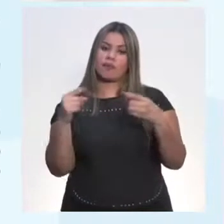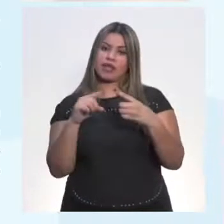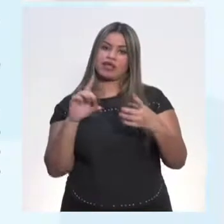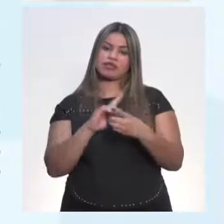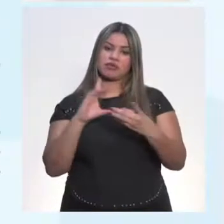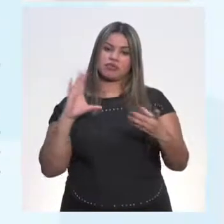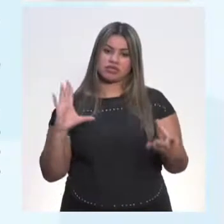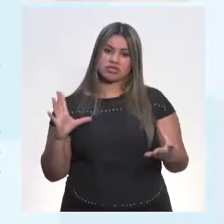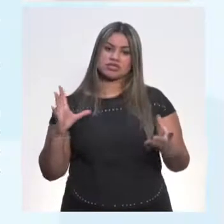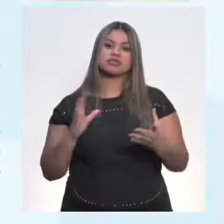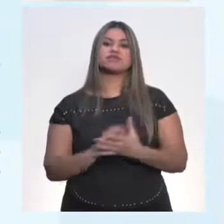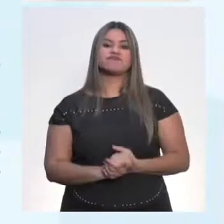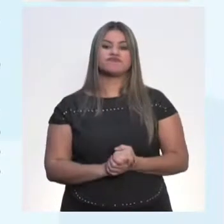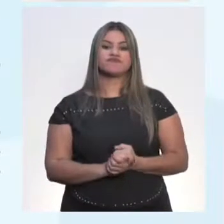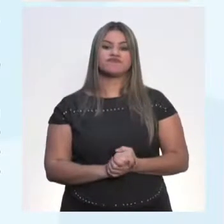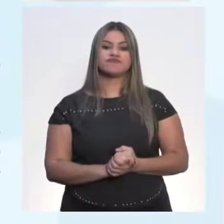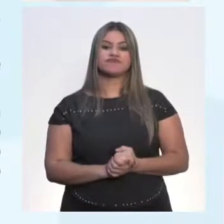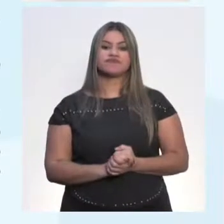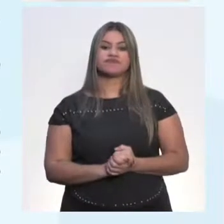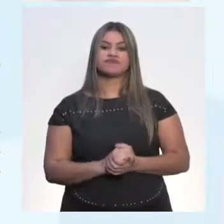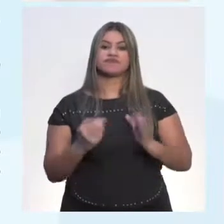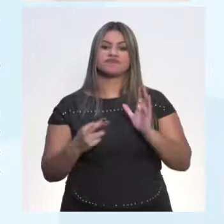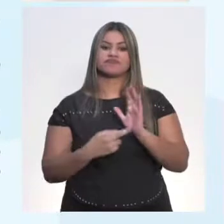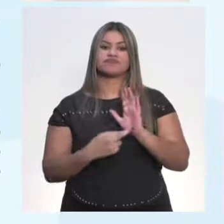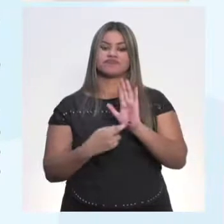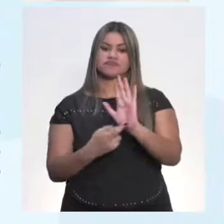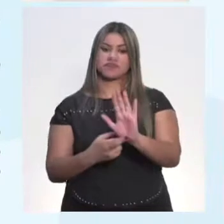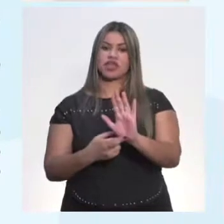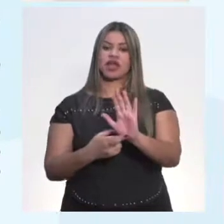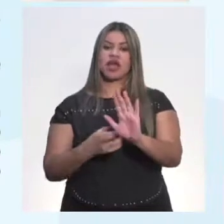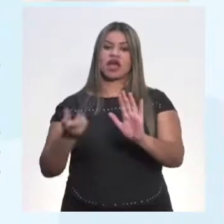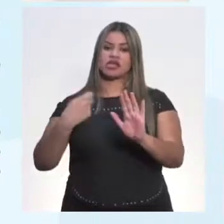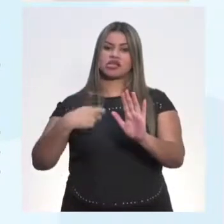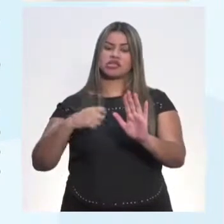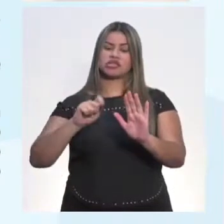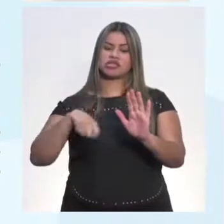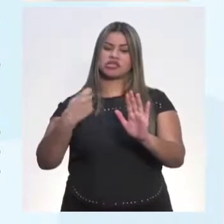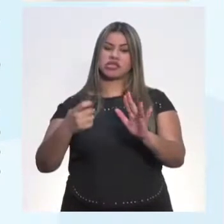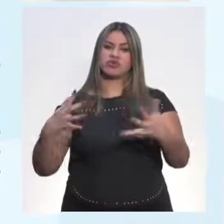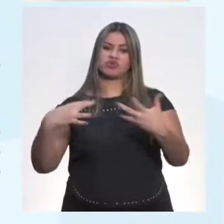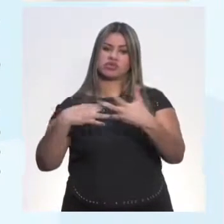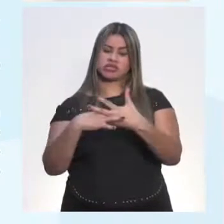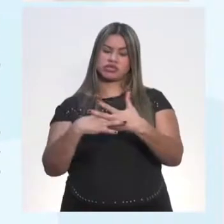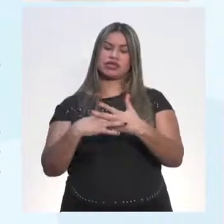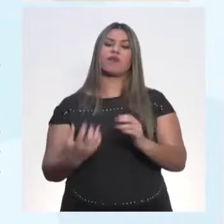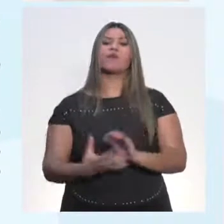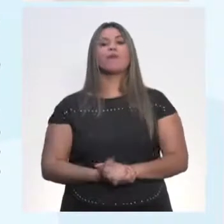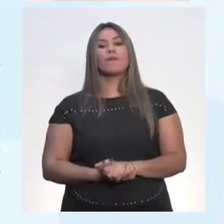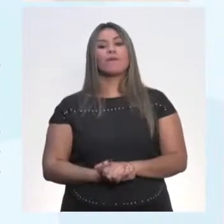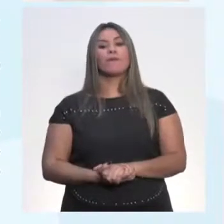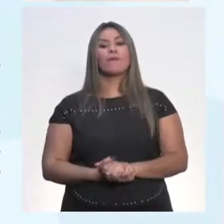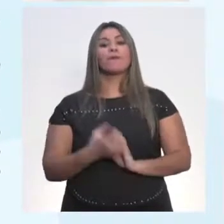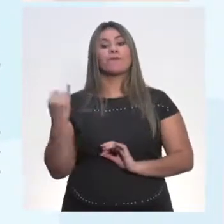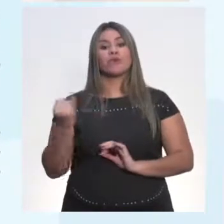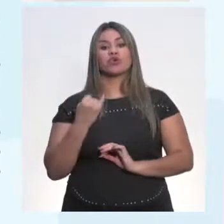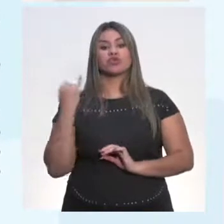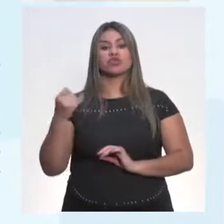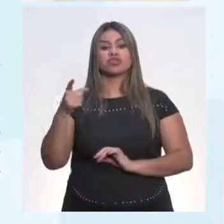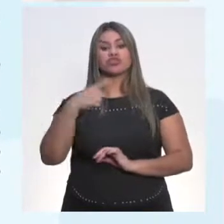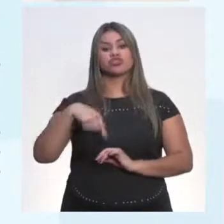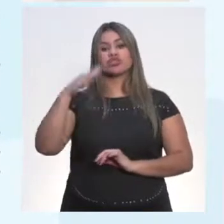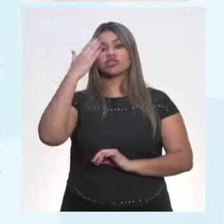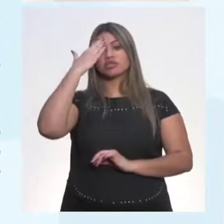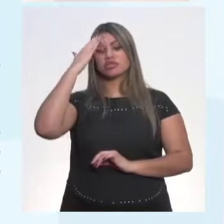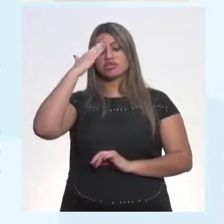de apresentar à sua maneira cidadã de participação é importante que a gente entenda que o